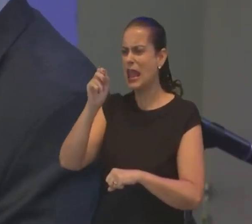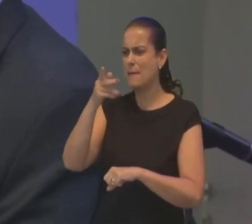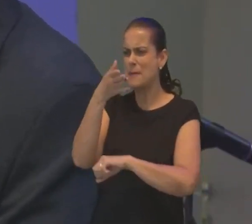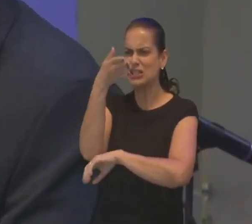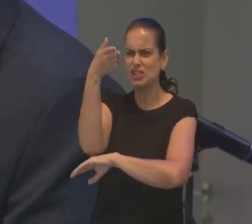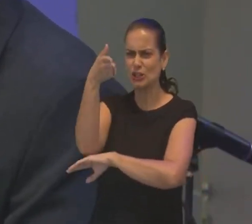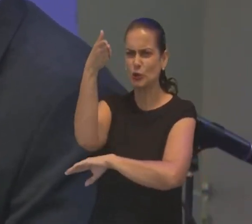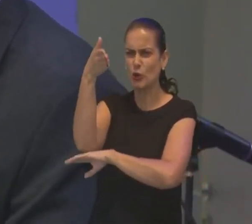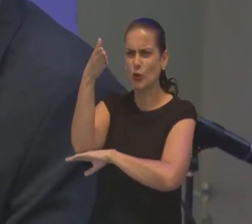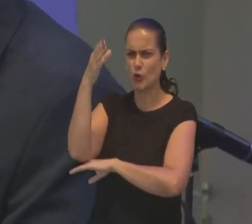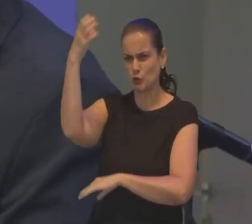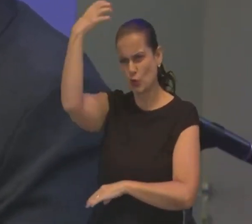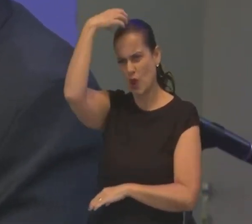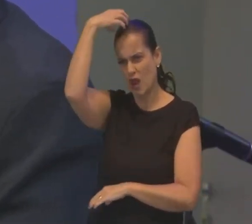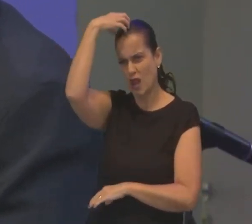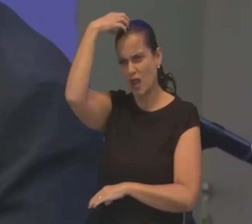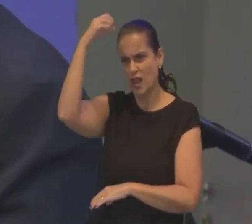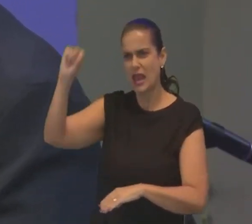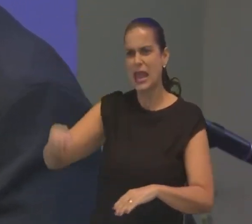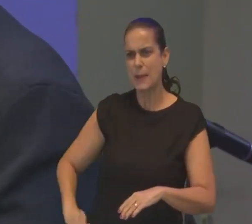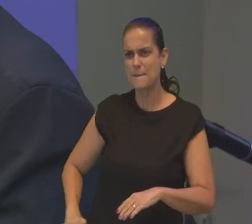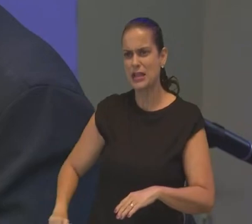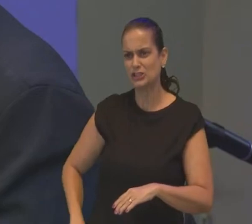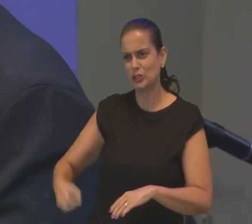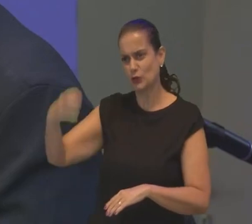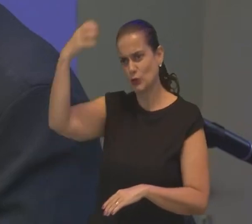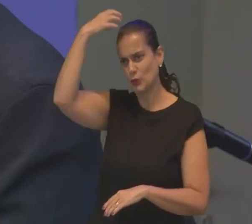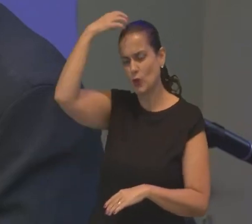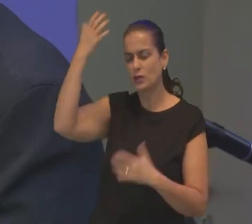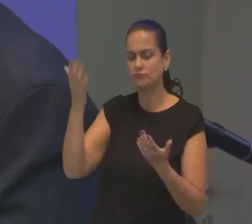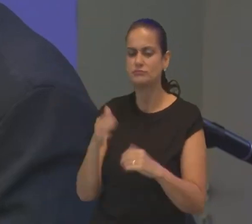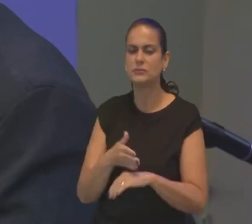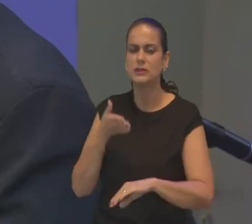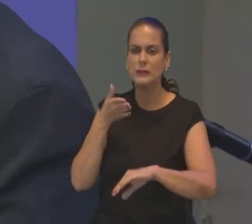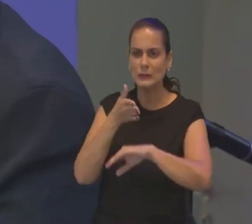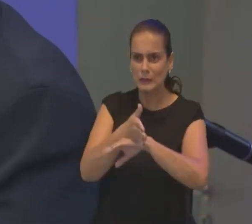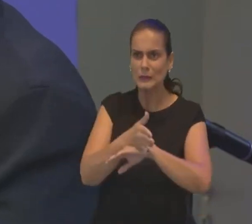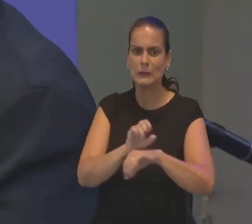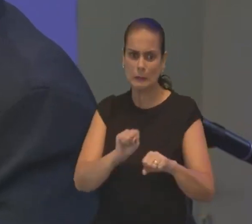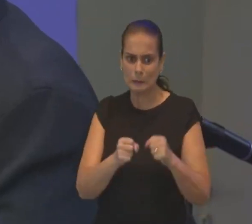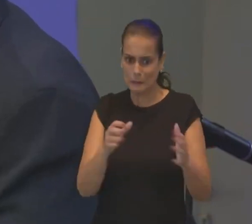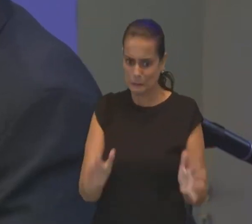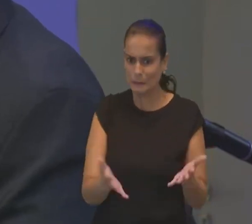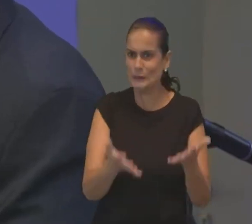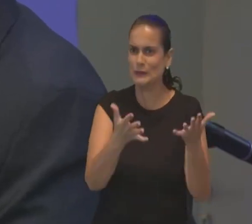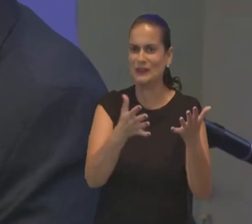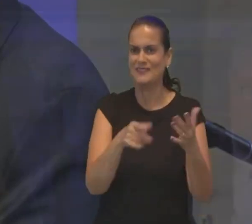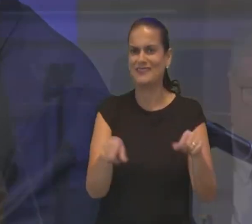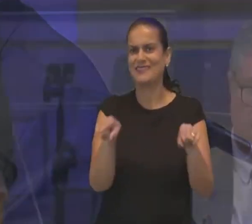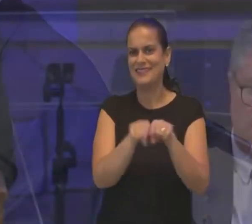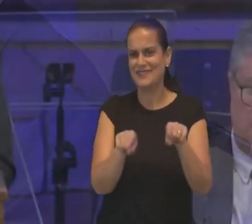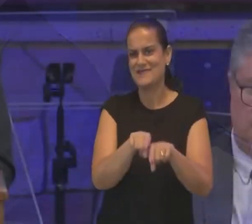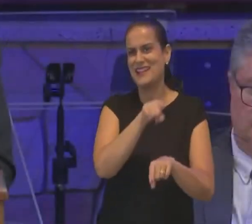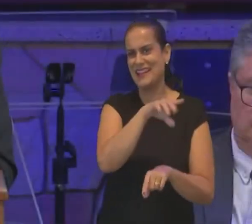as provas bíblicas do Nordeste. E com certeza